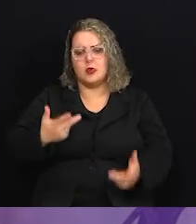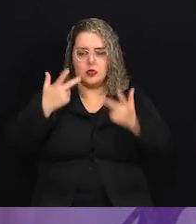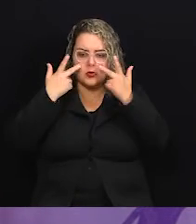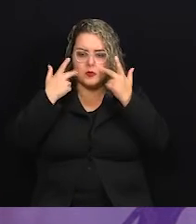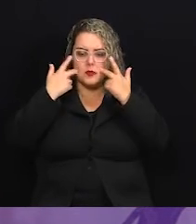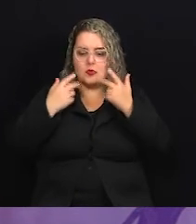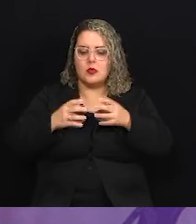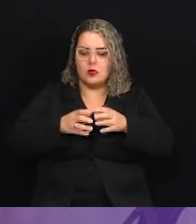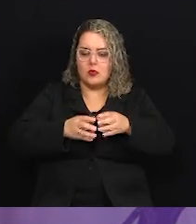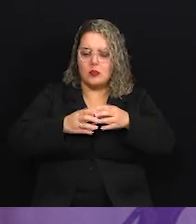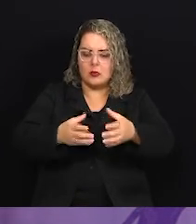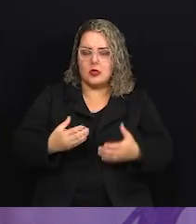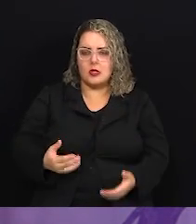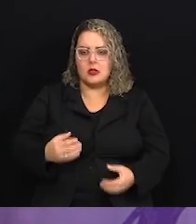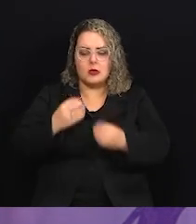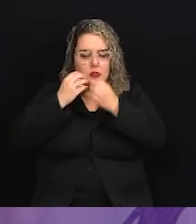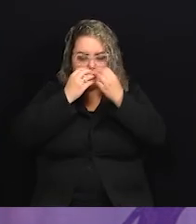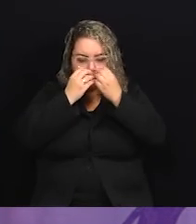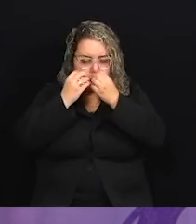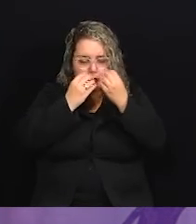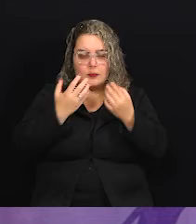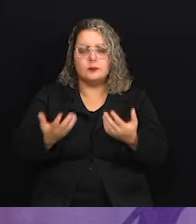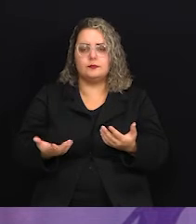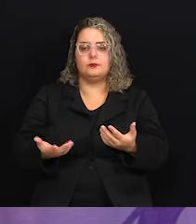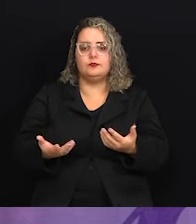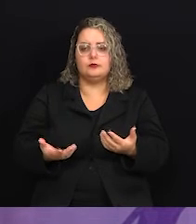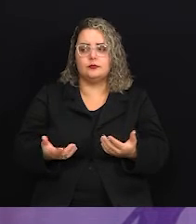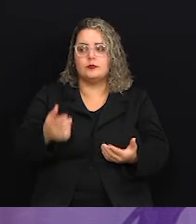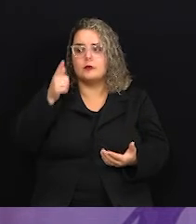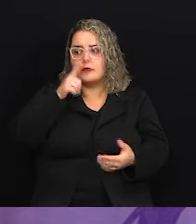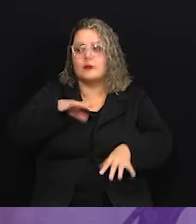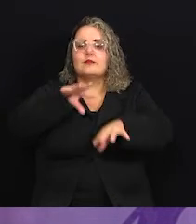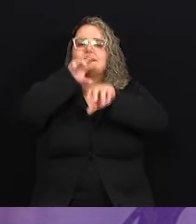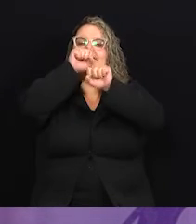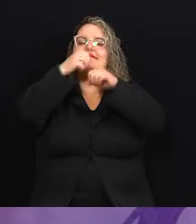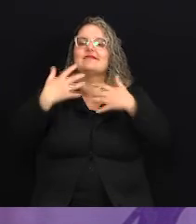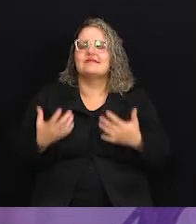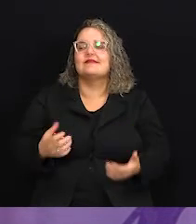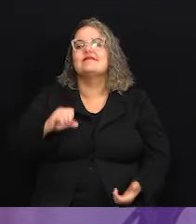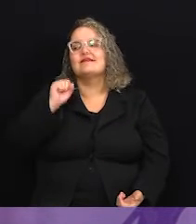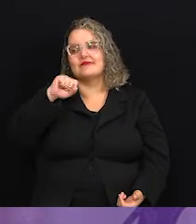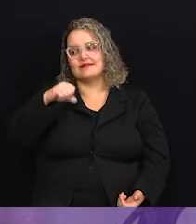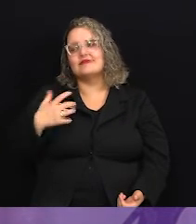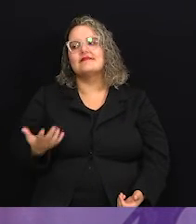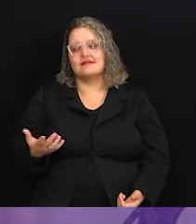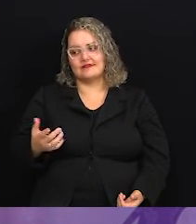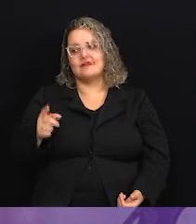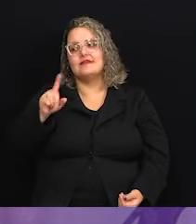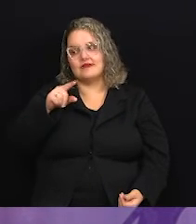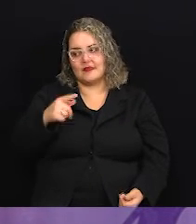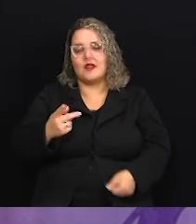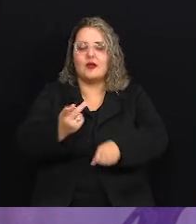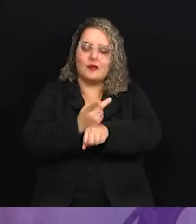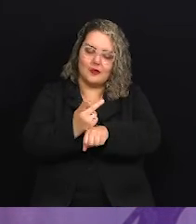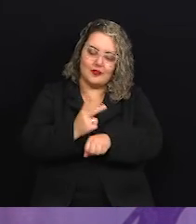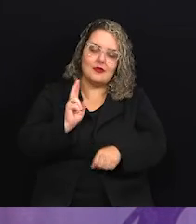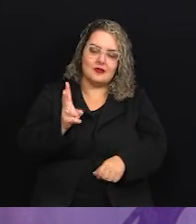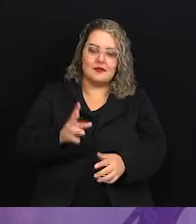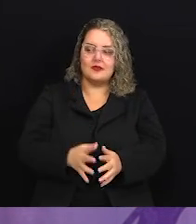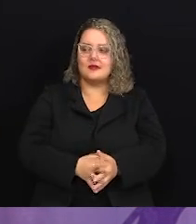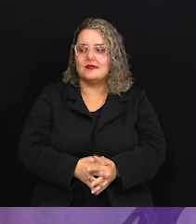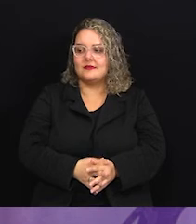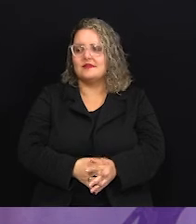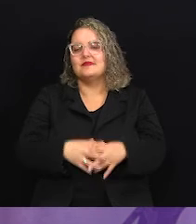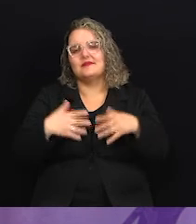vida comum, conviver aí com essa rinite, mas conseguindo respirar. Sim, é isso que a gente busca